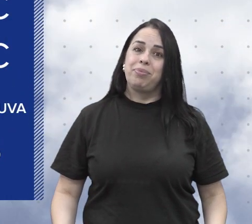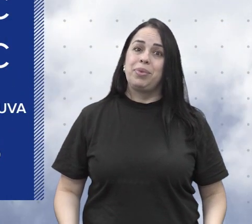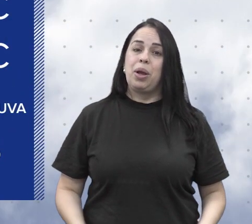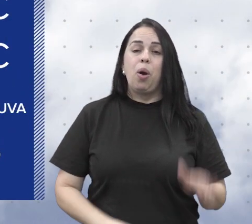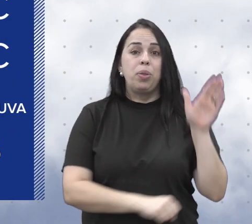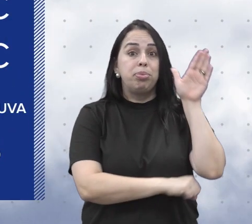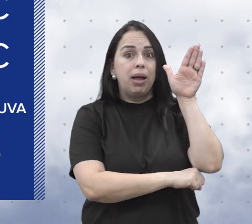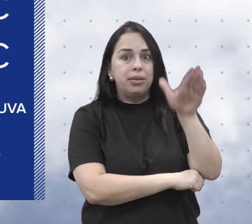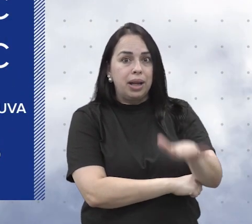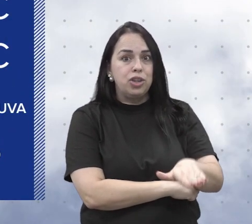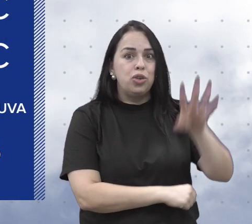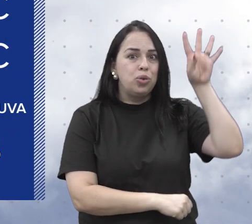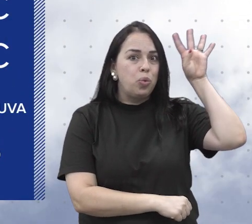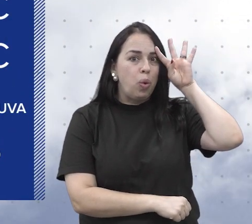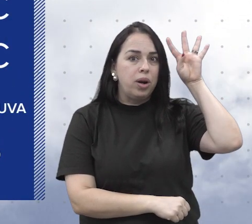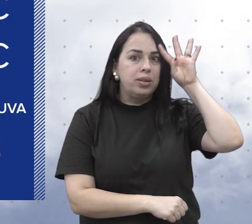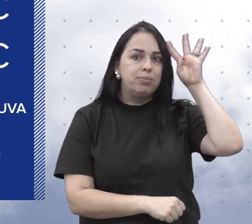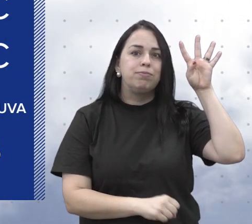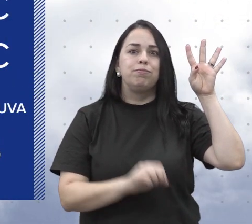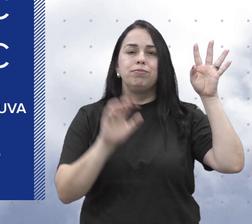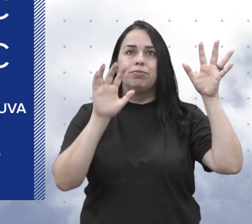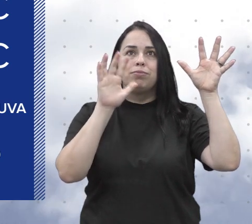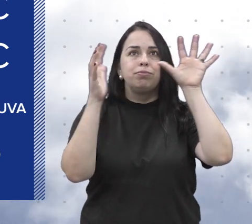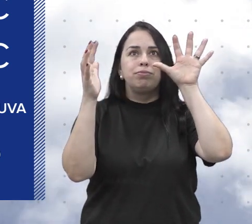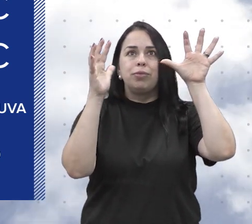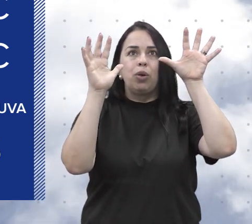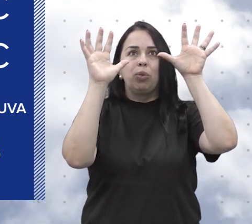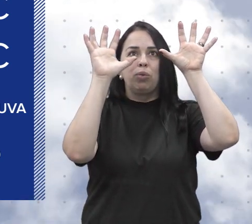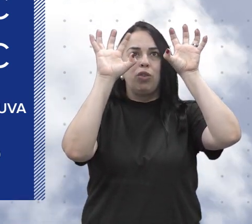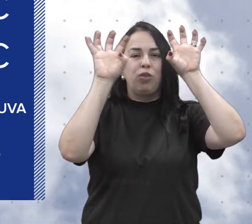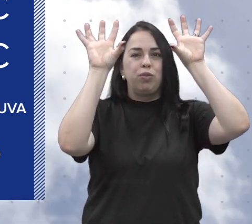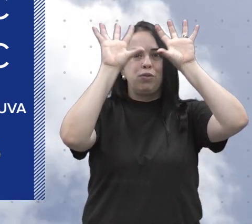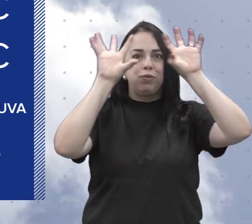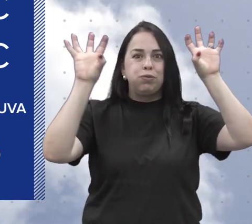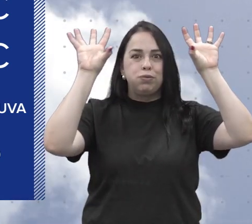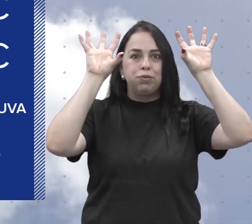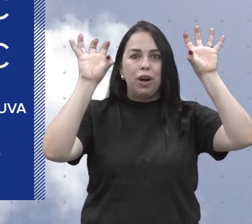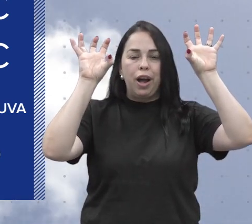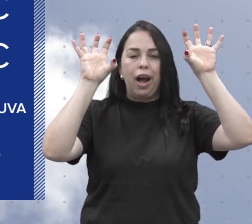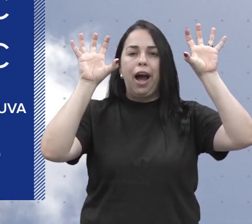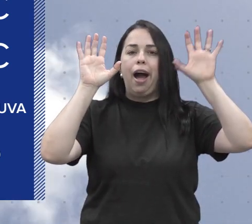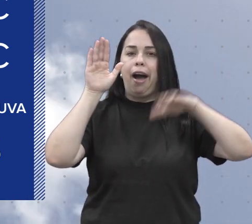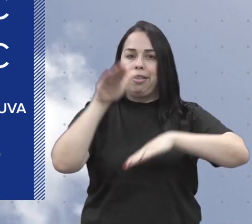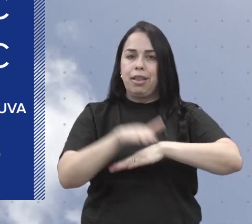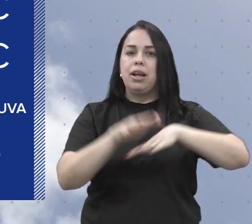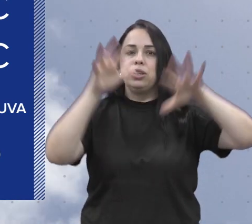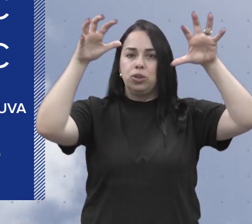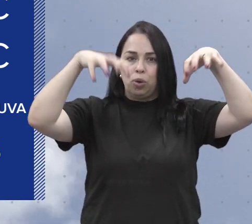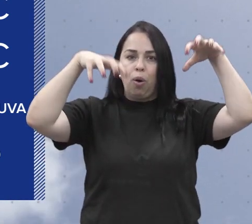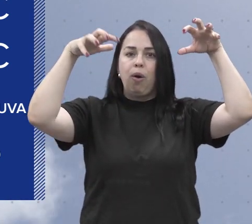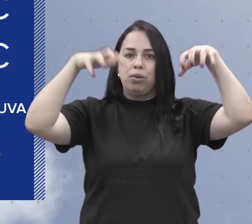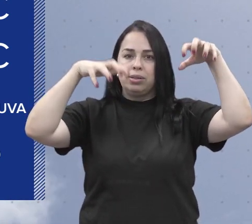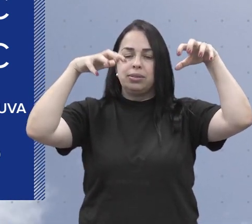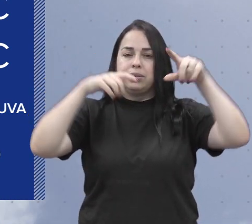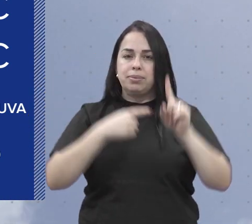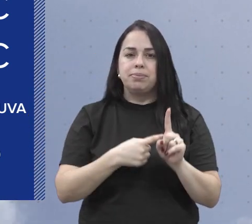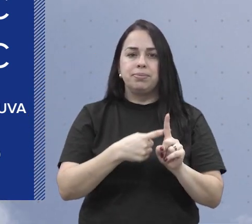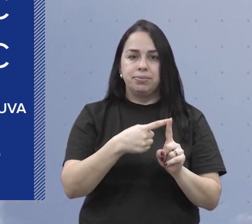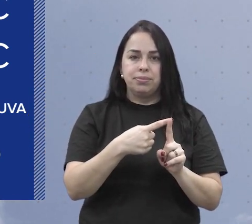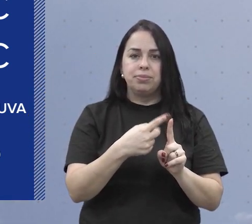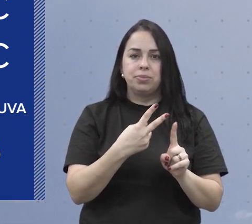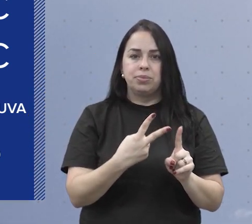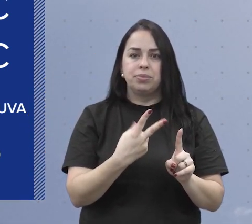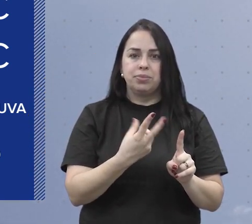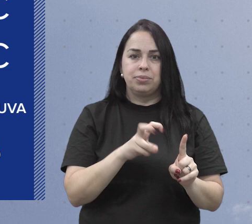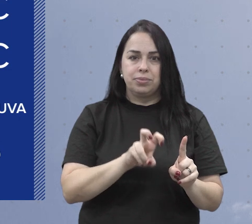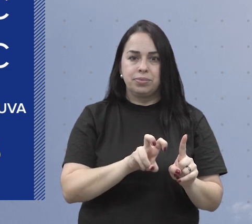Na tarde desta quarta-feira, o clima segue nublado. Ao final da tarde, há chance de pancadas de chuva. A máxima